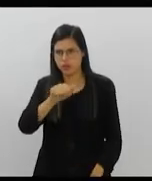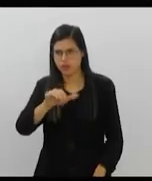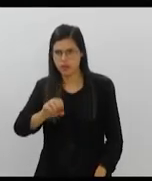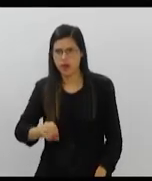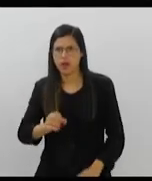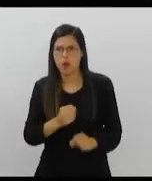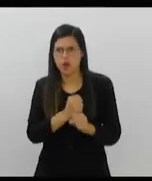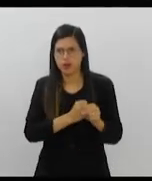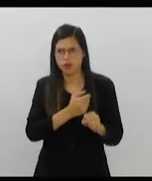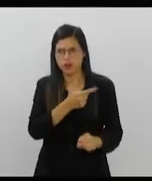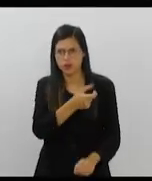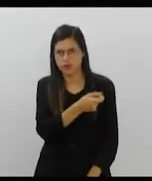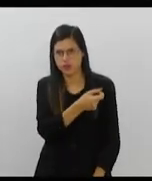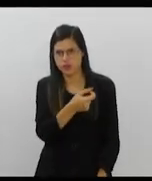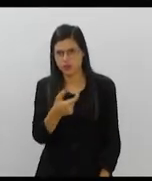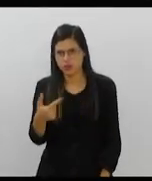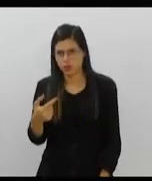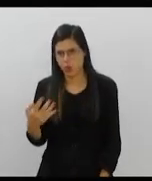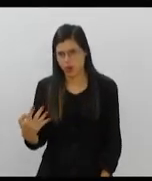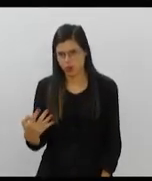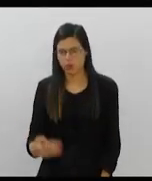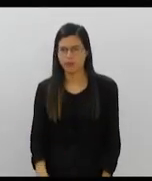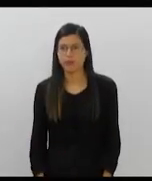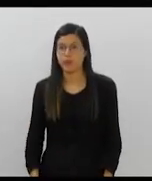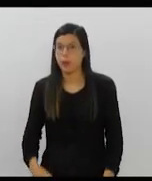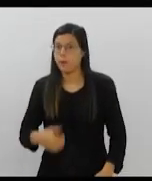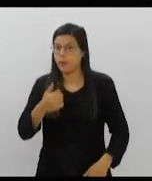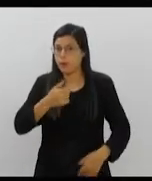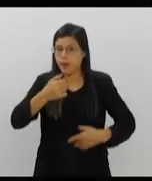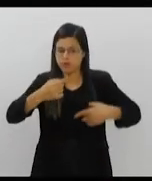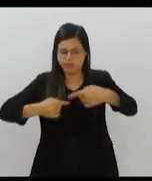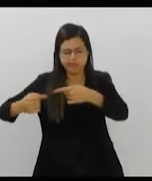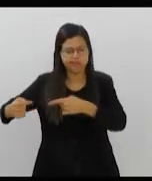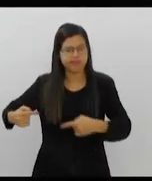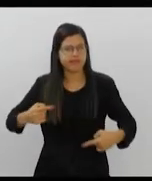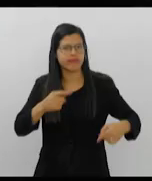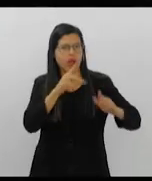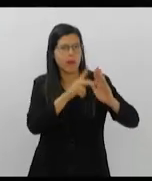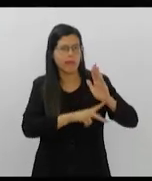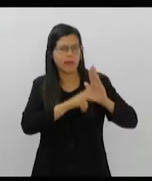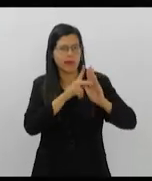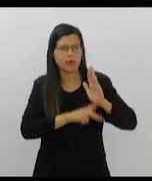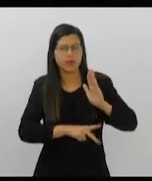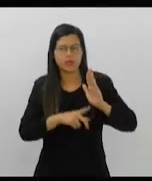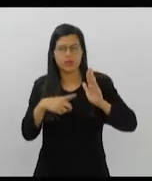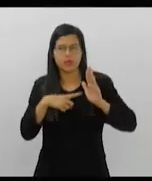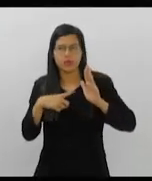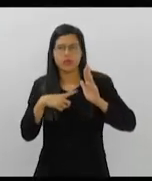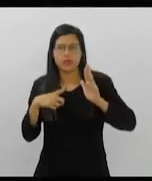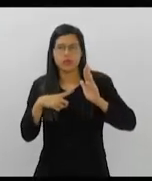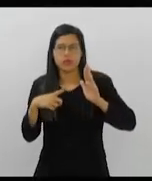em primeira discussão. O projeto foi discutido, recebeu